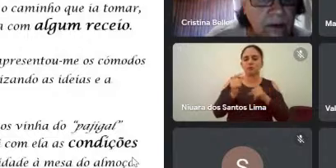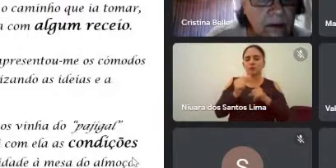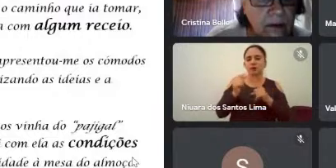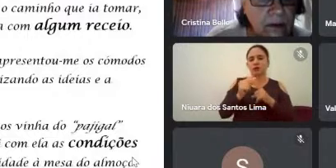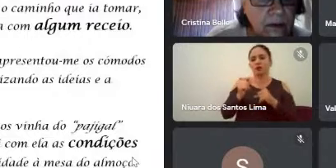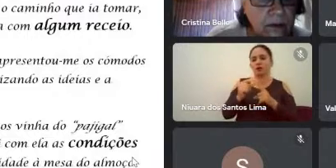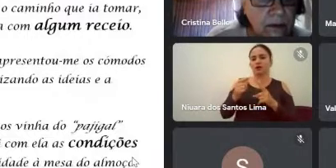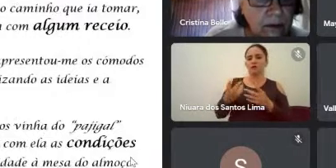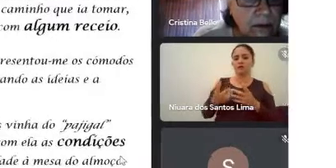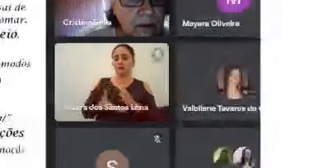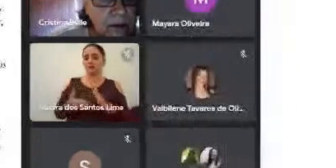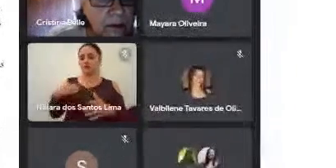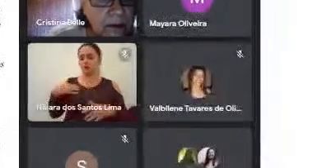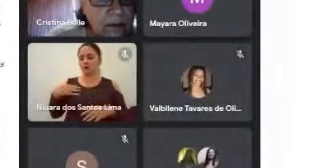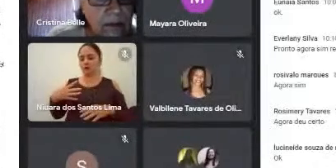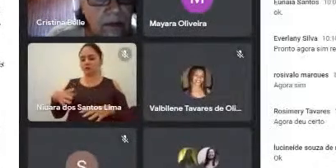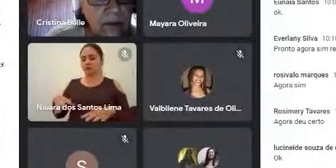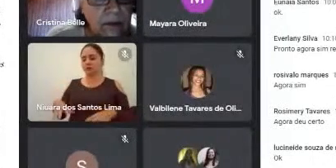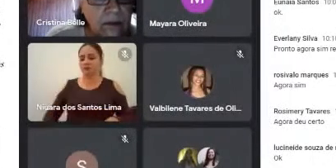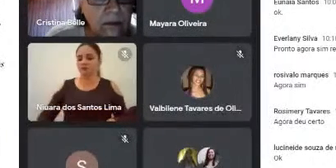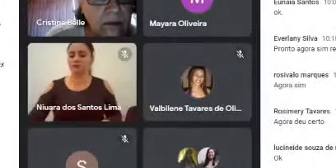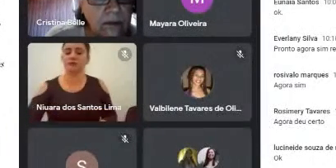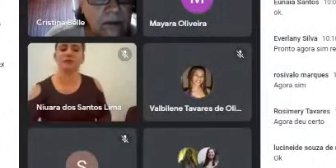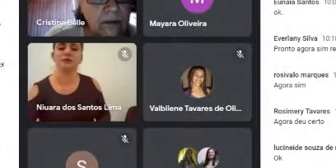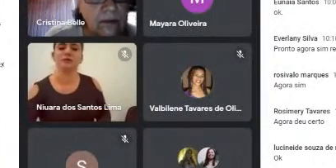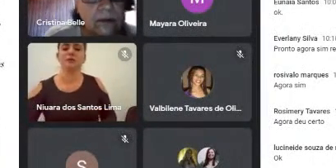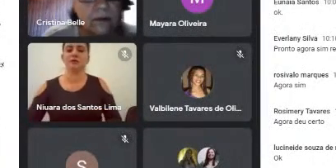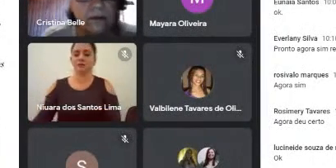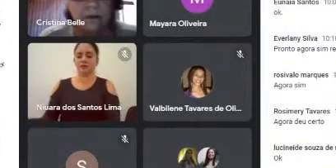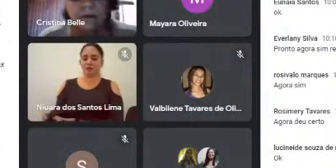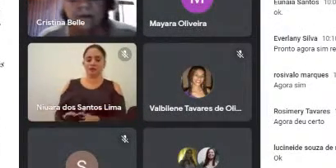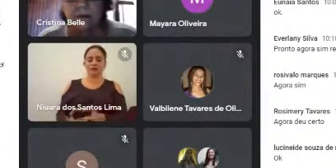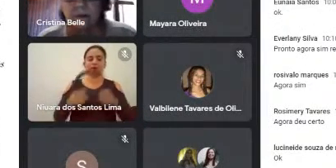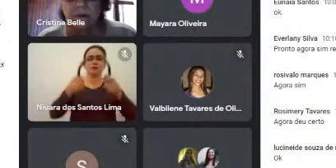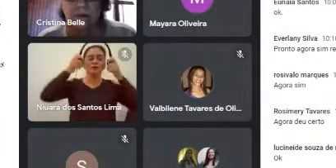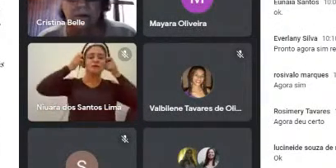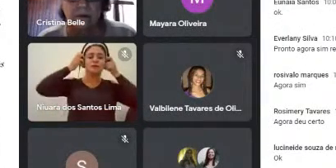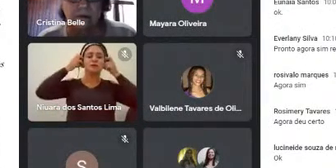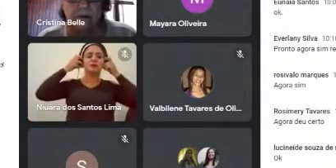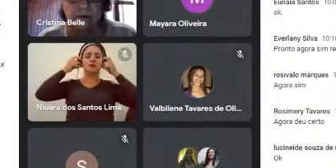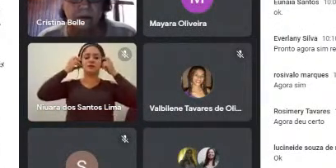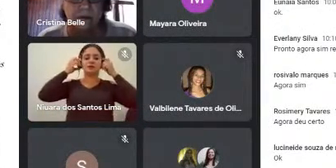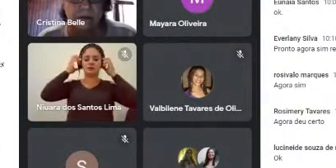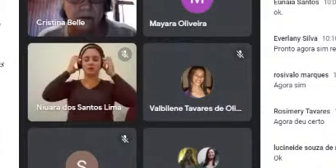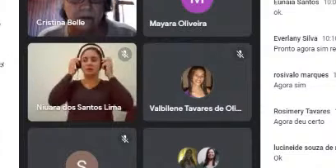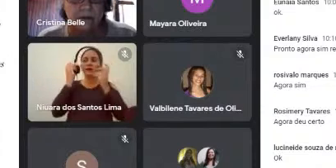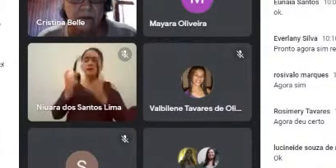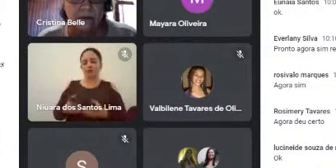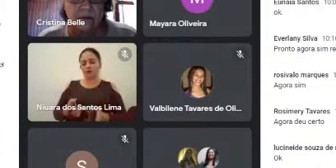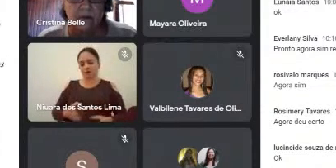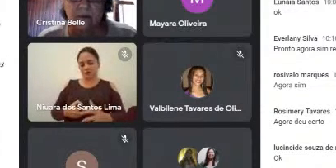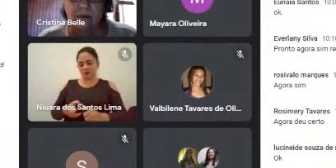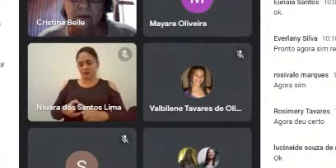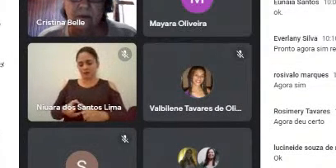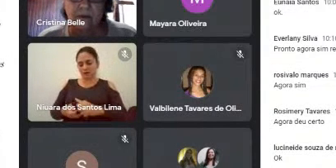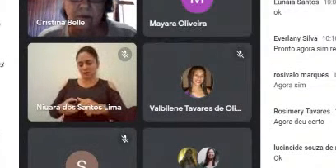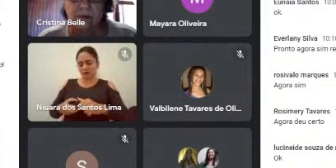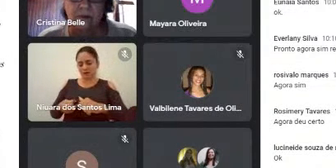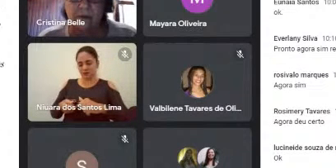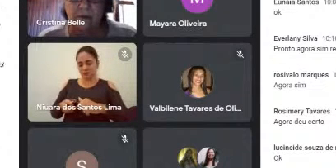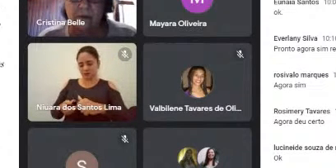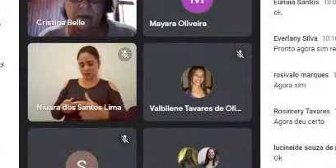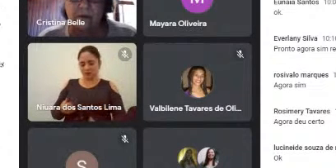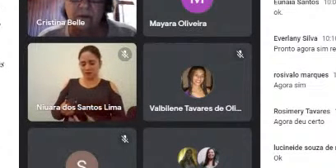no meu caderno de terreno, na chegada, por exemplo, tinha receio, estava sozinha, tinha que pensar nas condições de